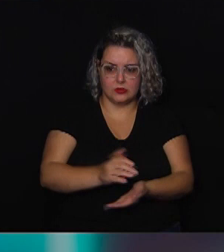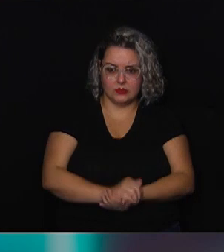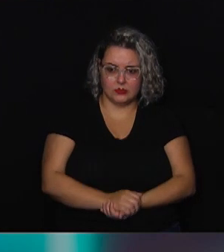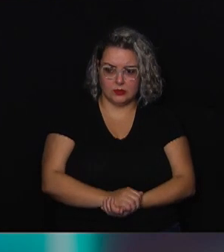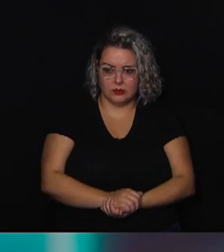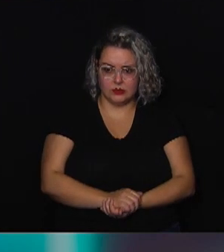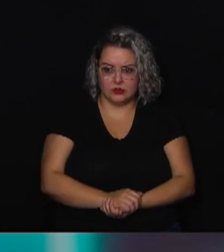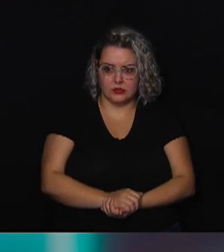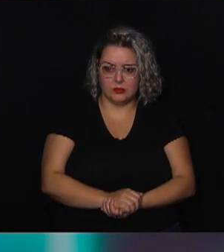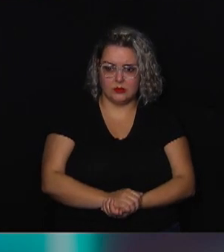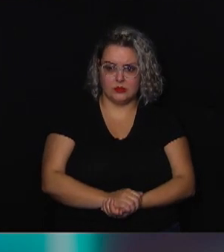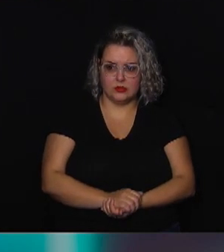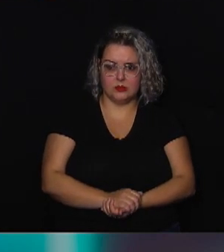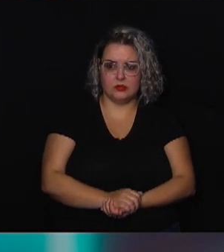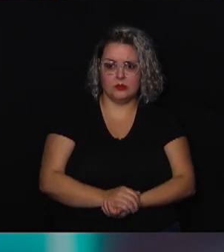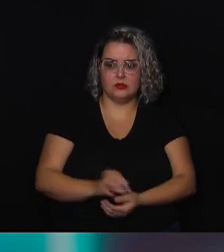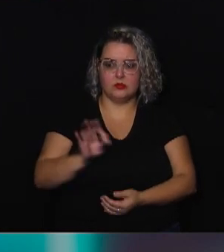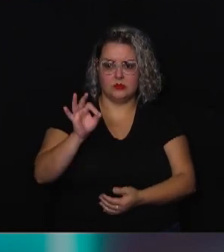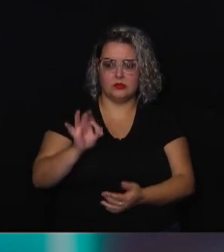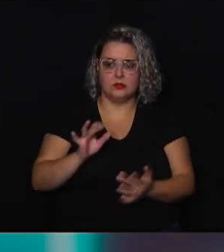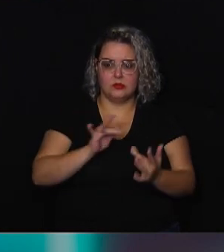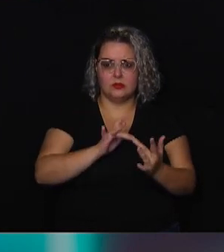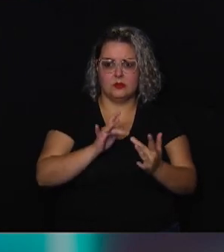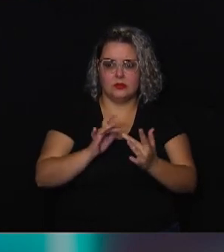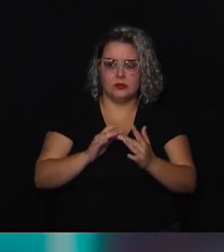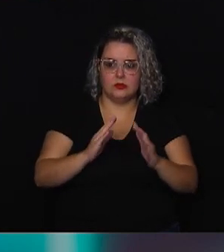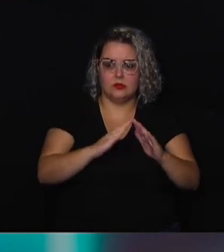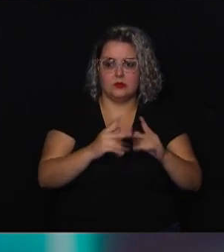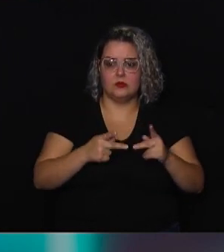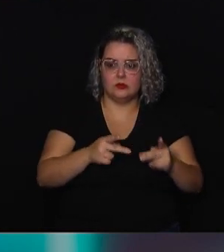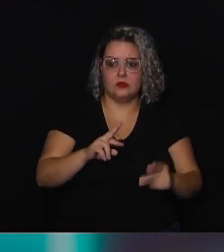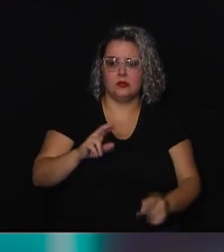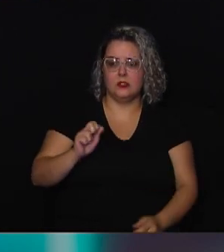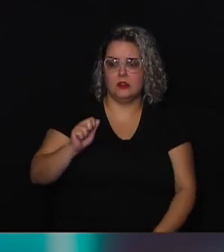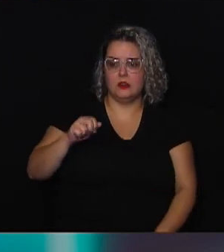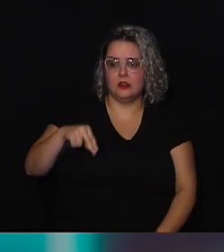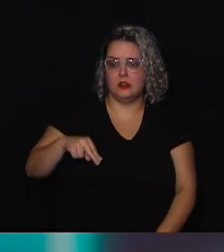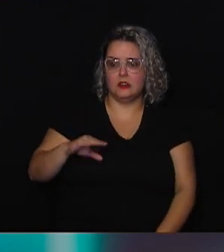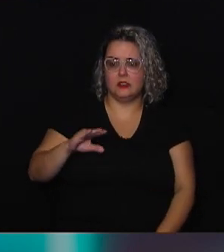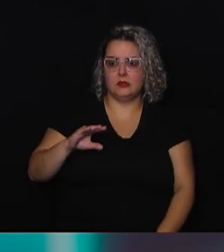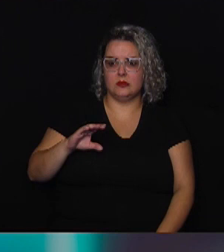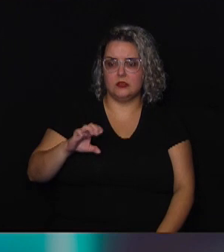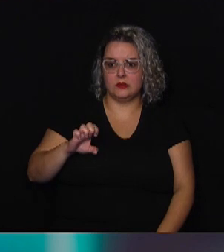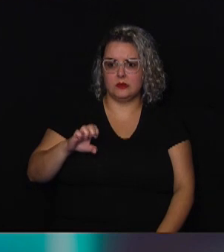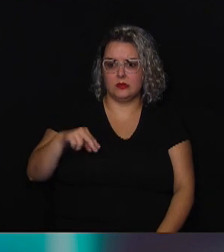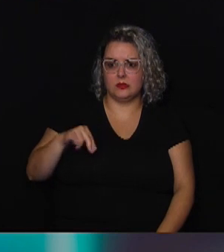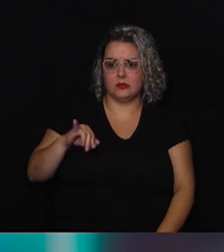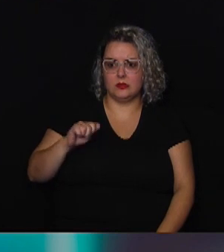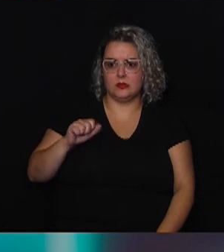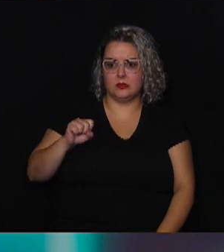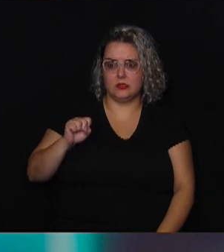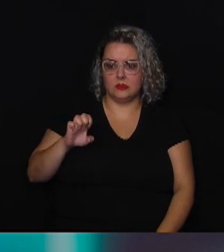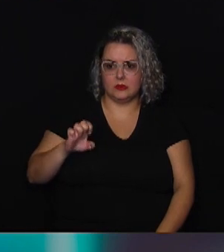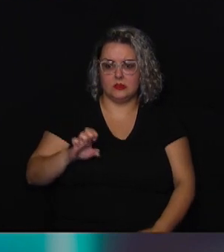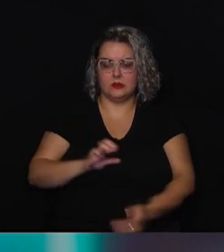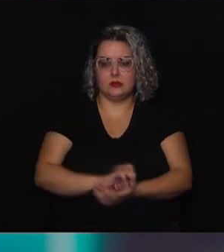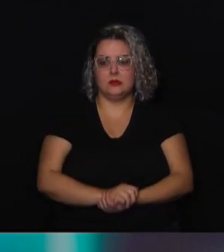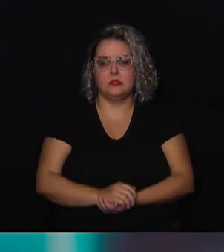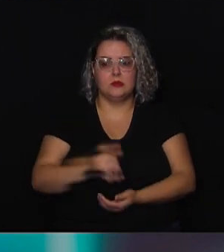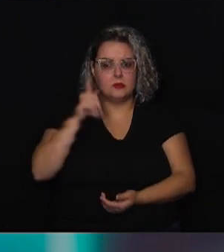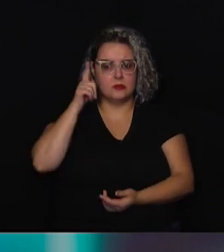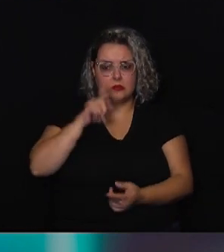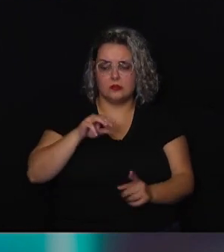Proporção de contatos intradomiciliares de casos novos de hanseníase examinados, também não conseguimos